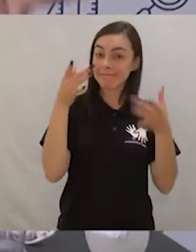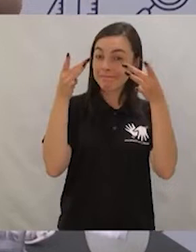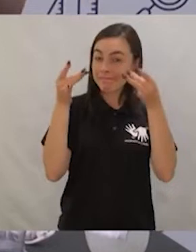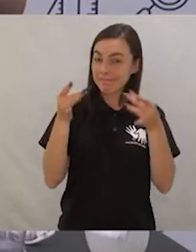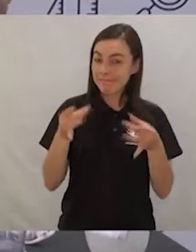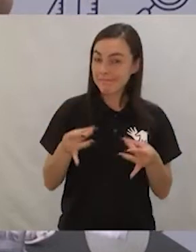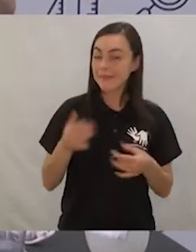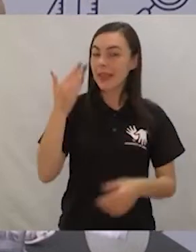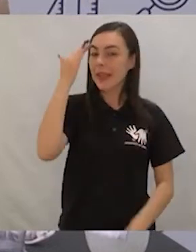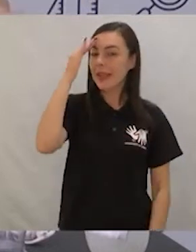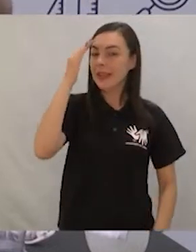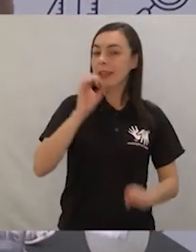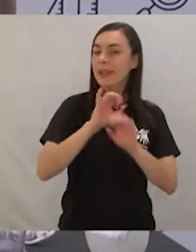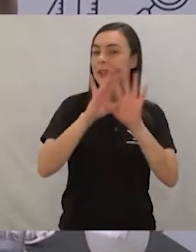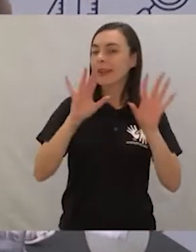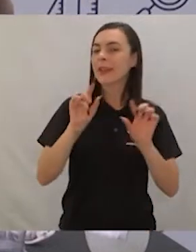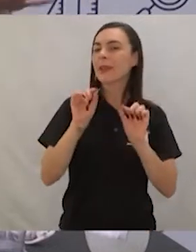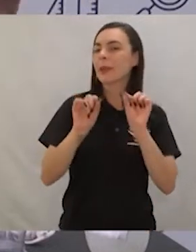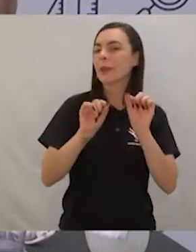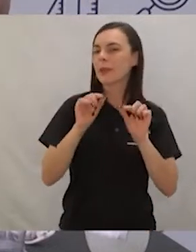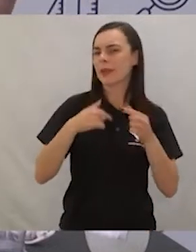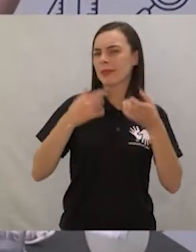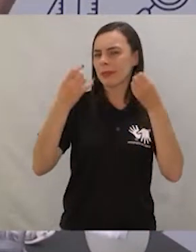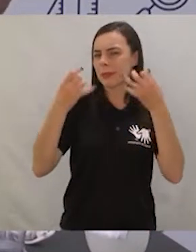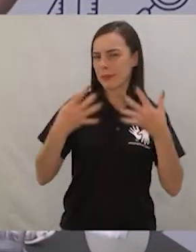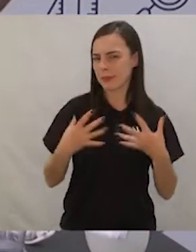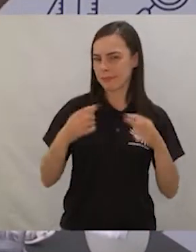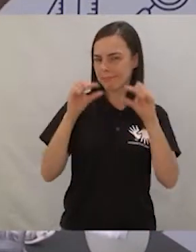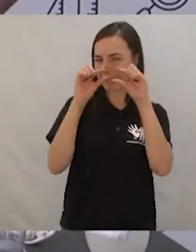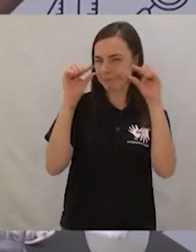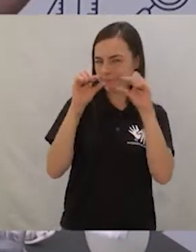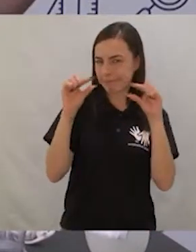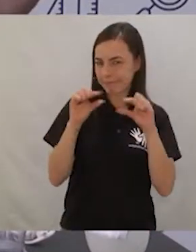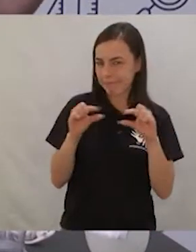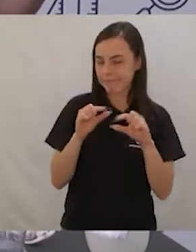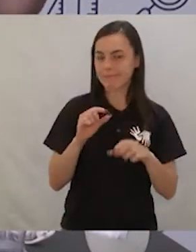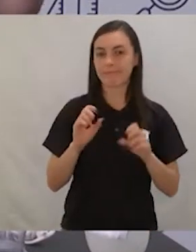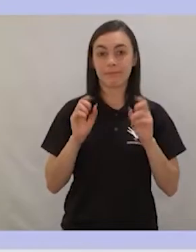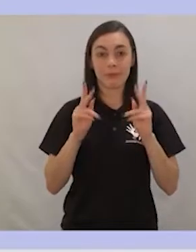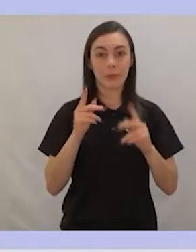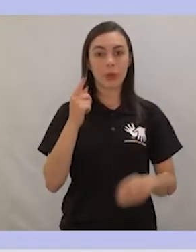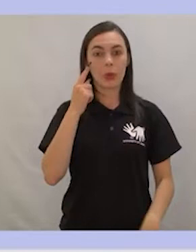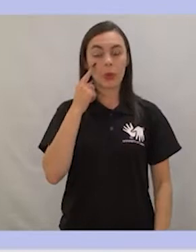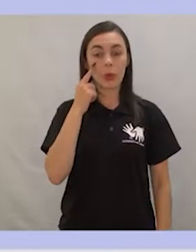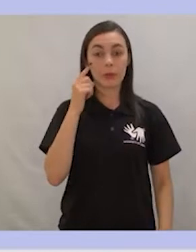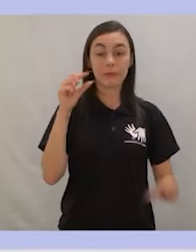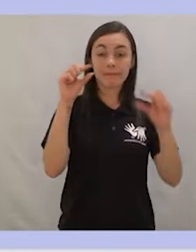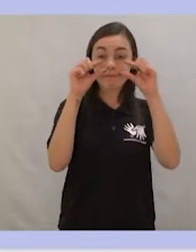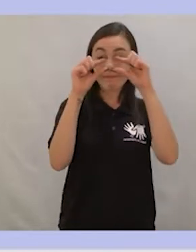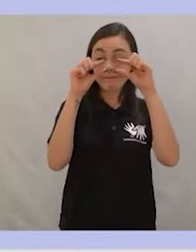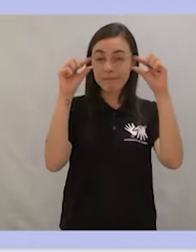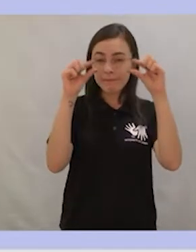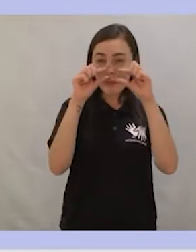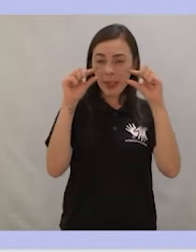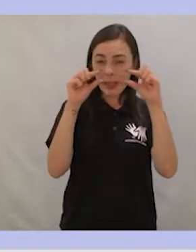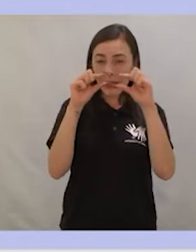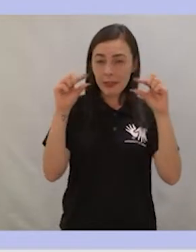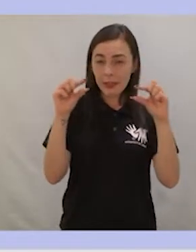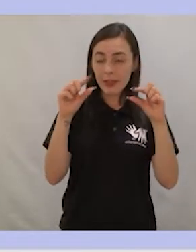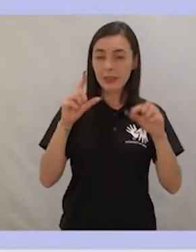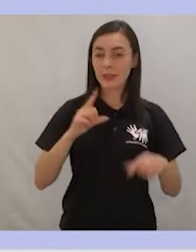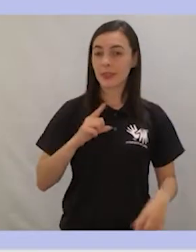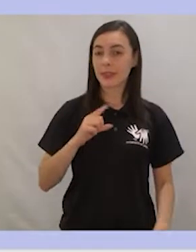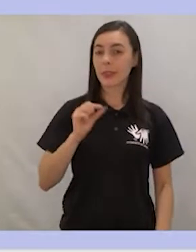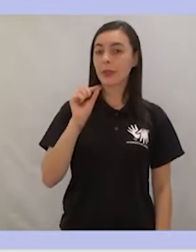arregalados para vocês entenderem o que é isso aqui que a professora tá falando, que é verso. Ó, quando aparecer o verso, a professora